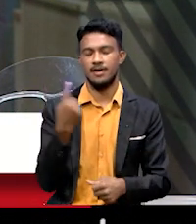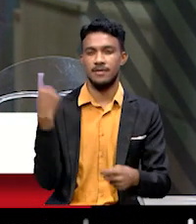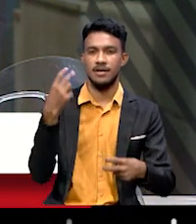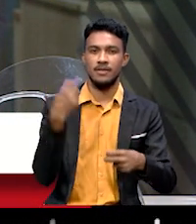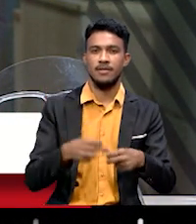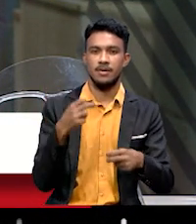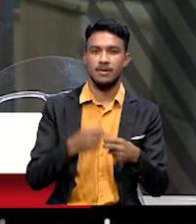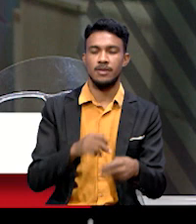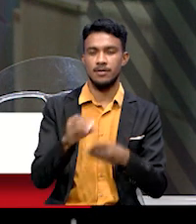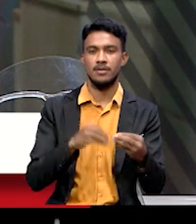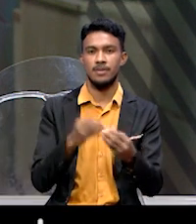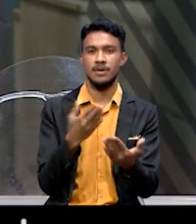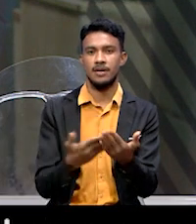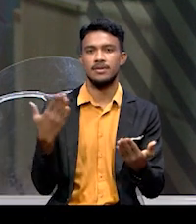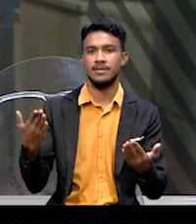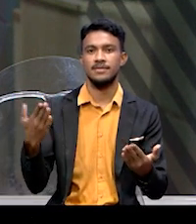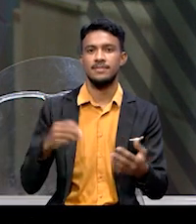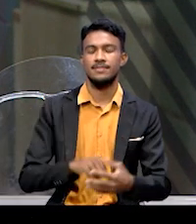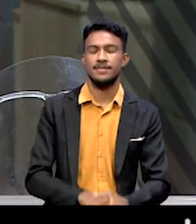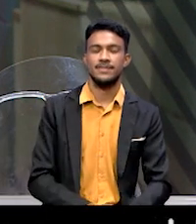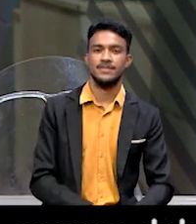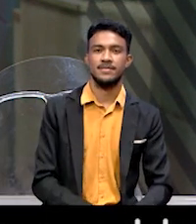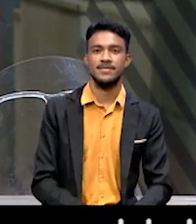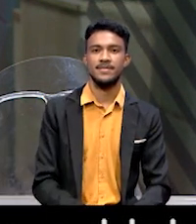ba infrastruktura basika.